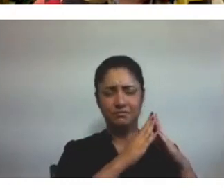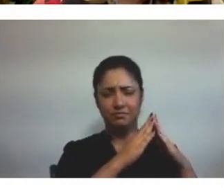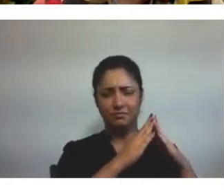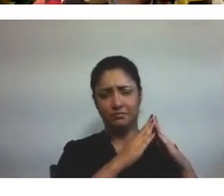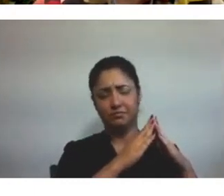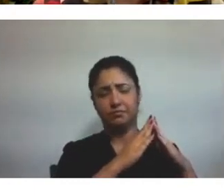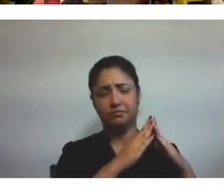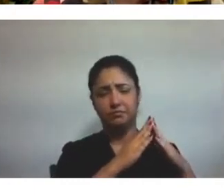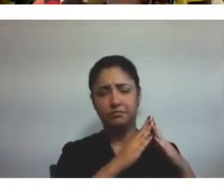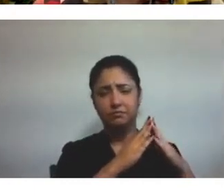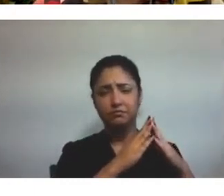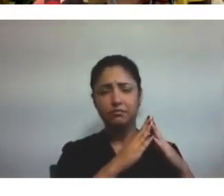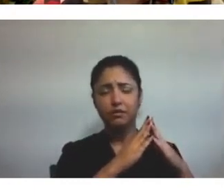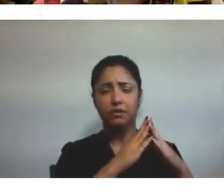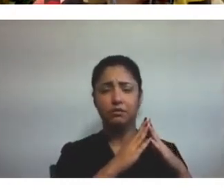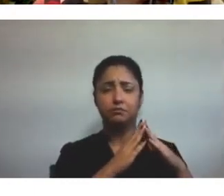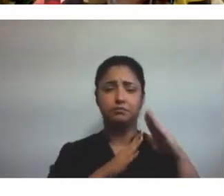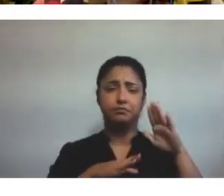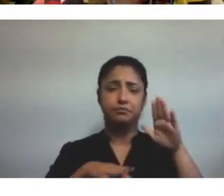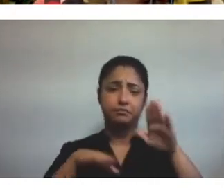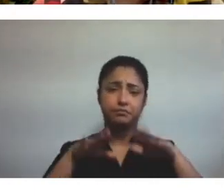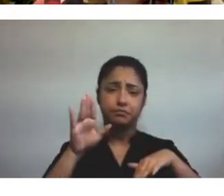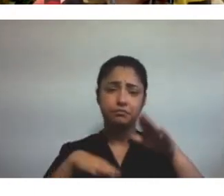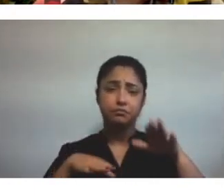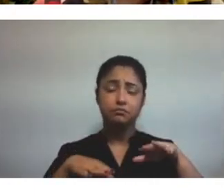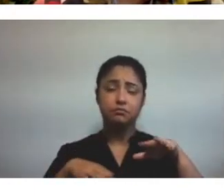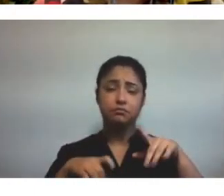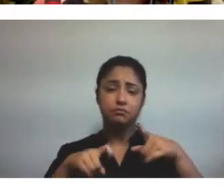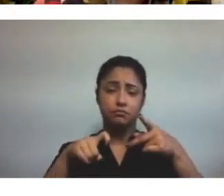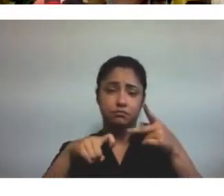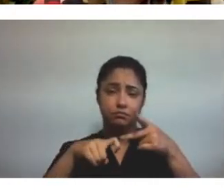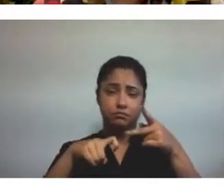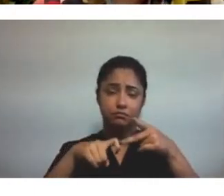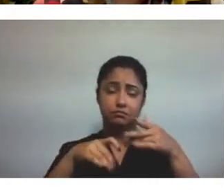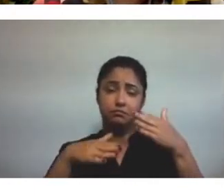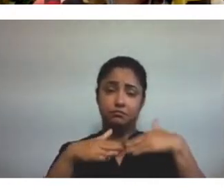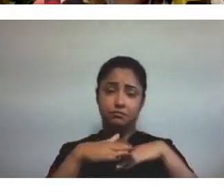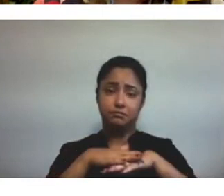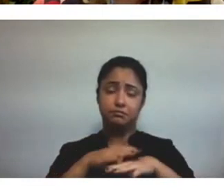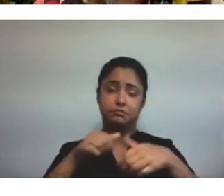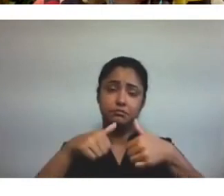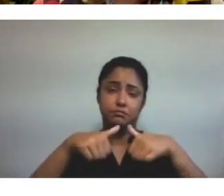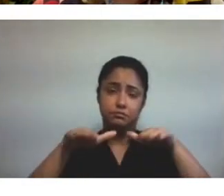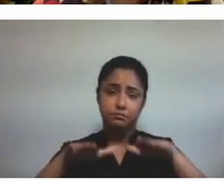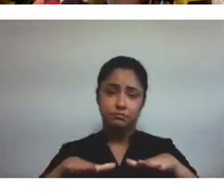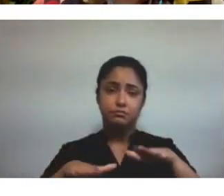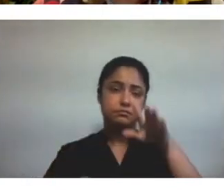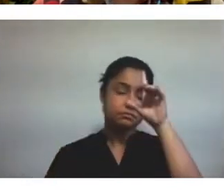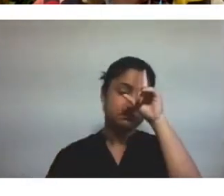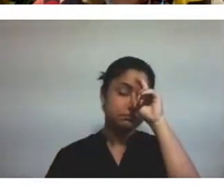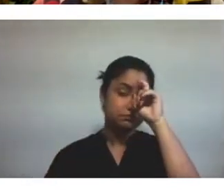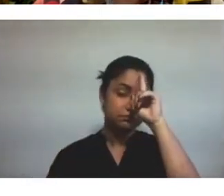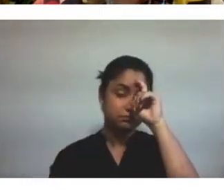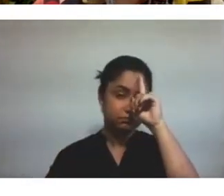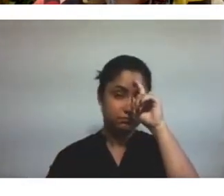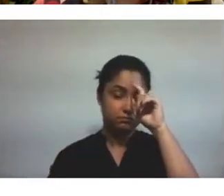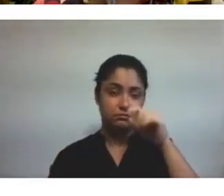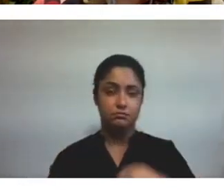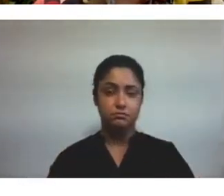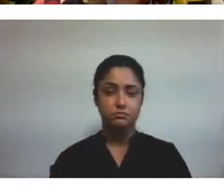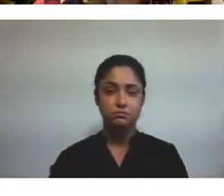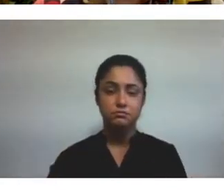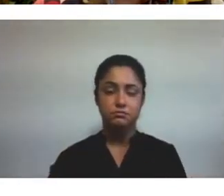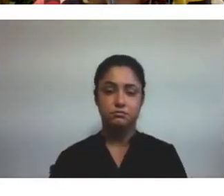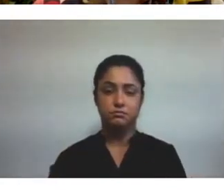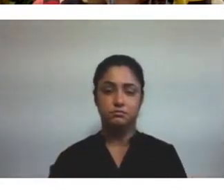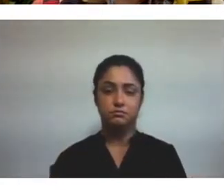pacientes, eles ficam internados, e eles podem ficar internados por longos períodos, semanas, meses e até